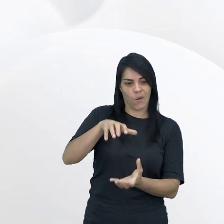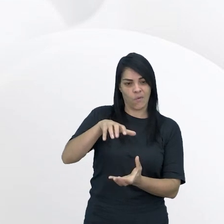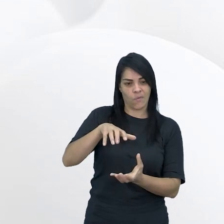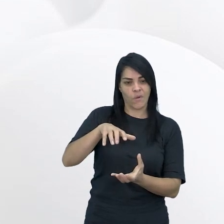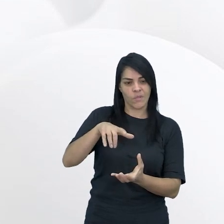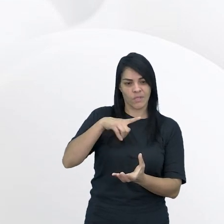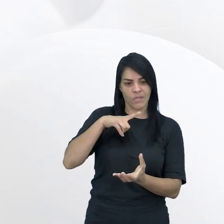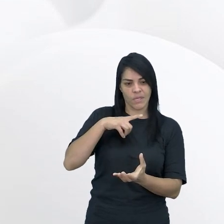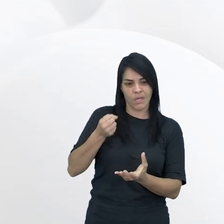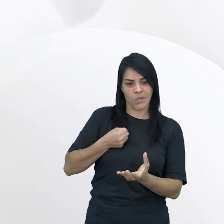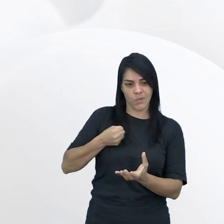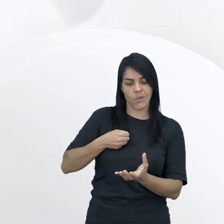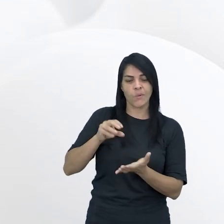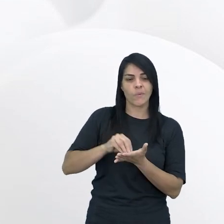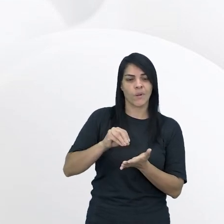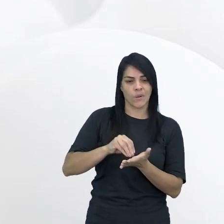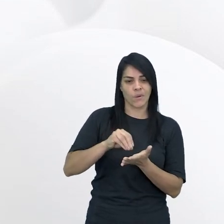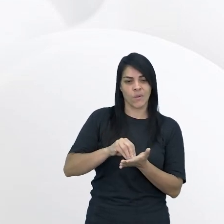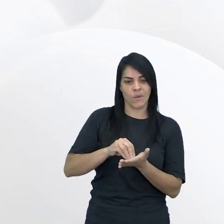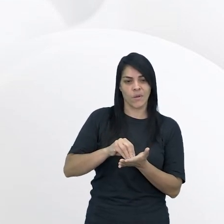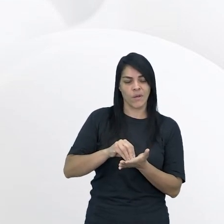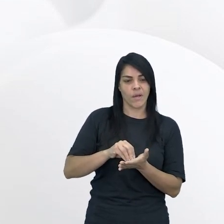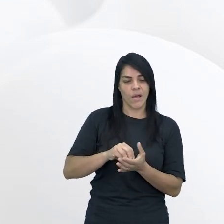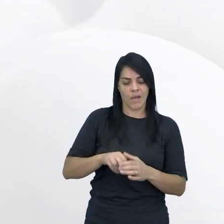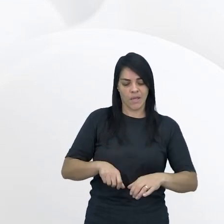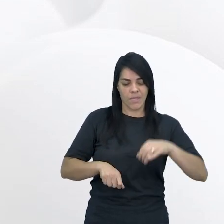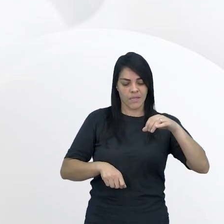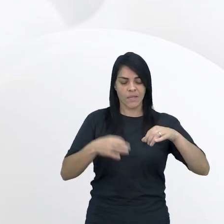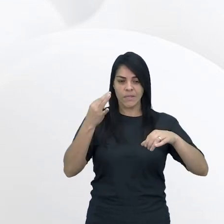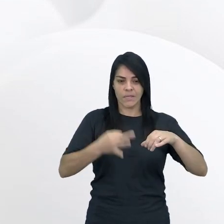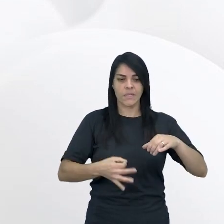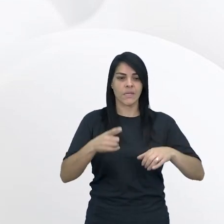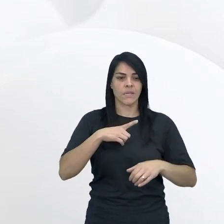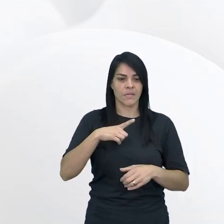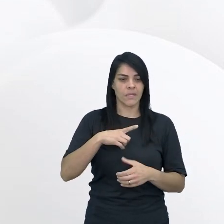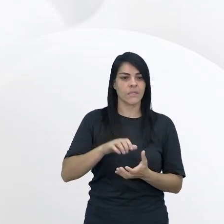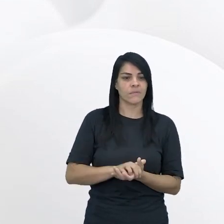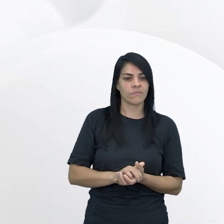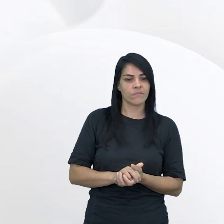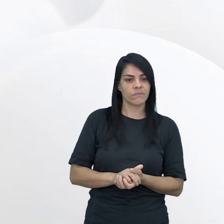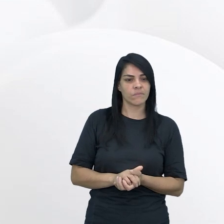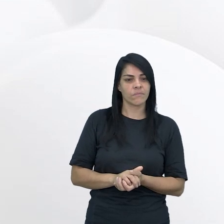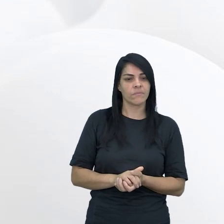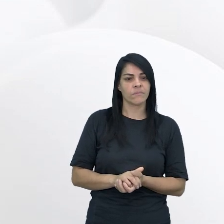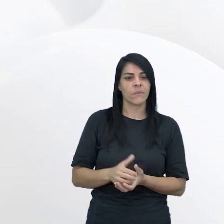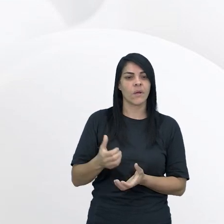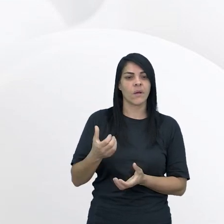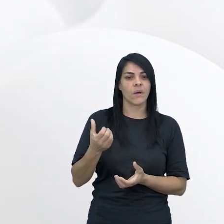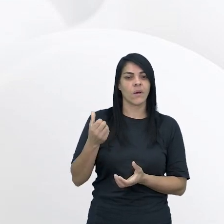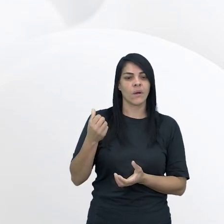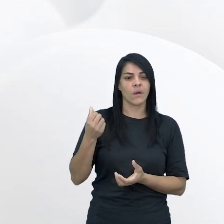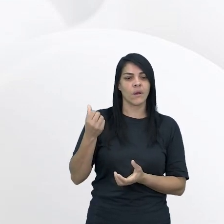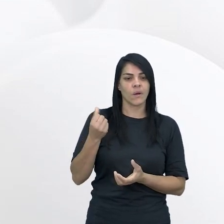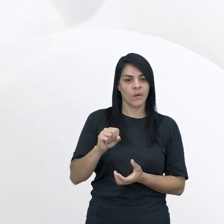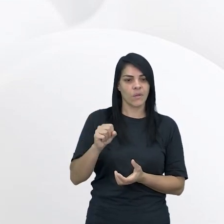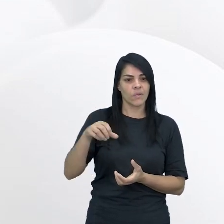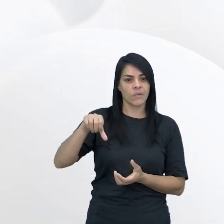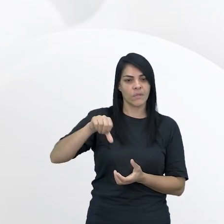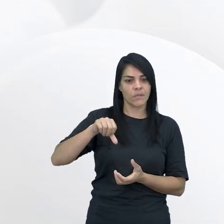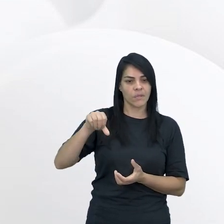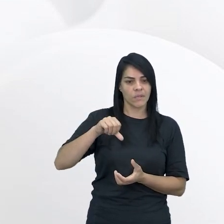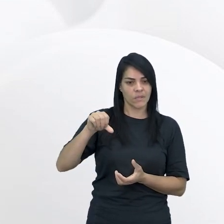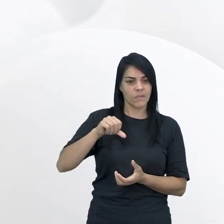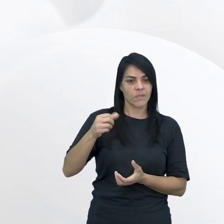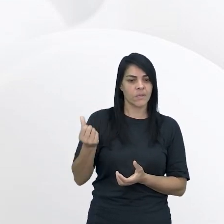para colocar esses eggs nas determinadas cestas. Então, eu tenho uma cesta com o number 8, 9, 6,